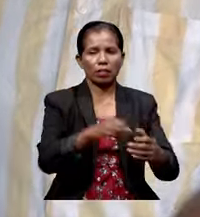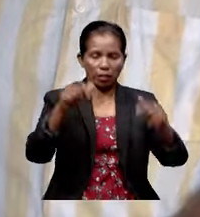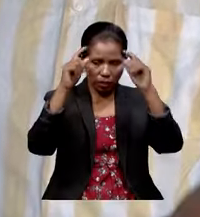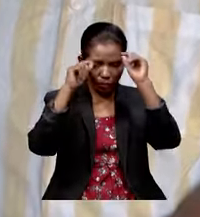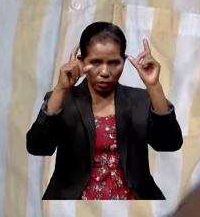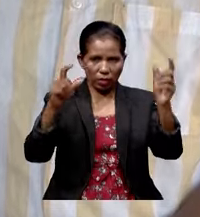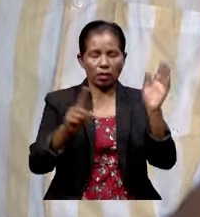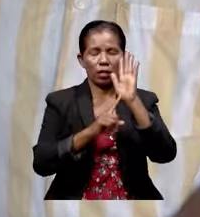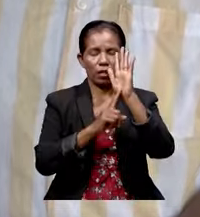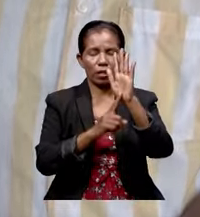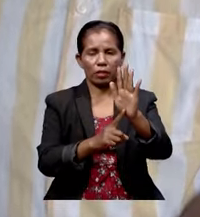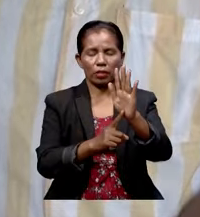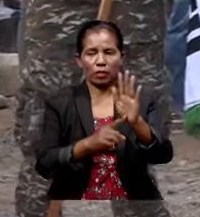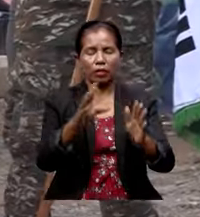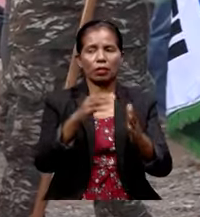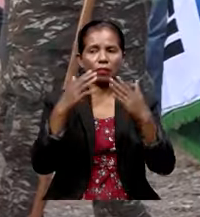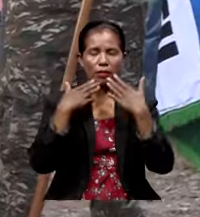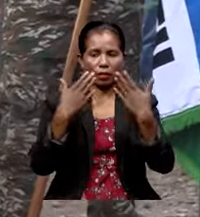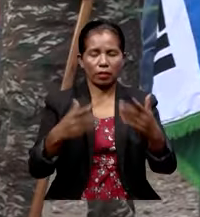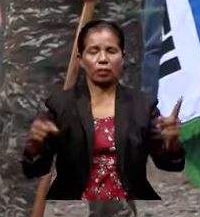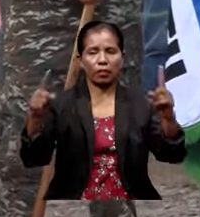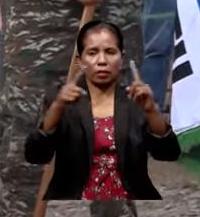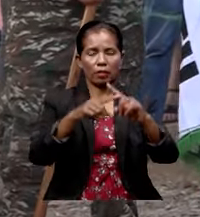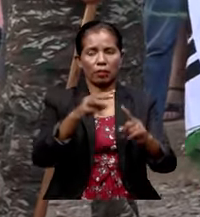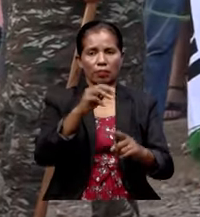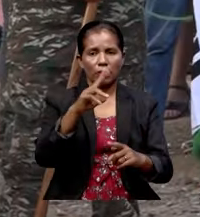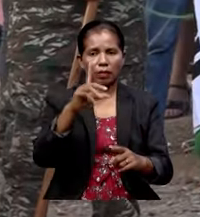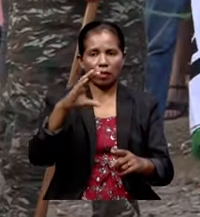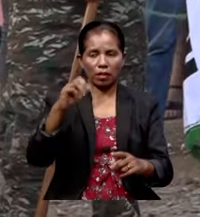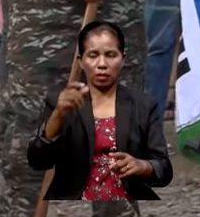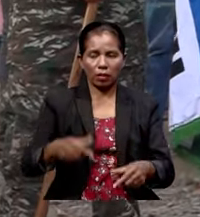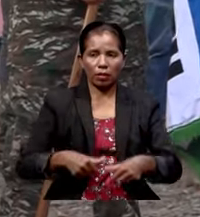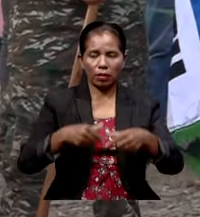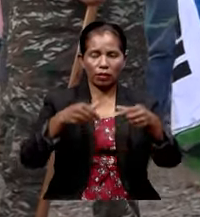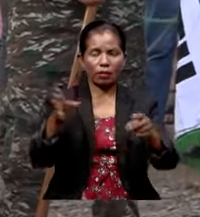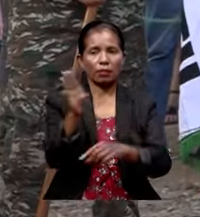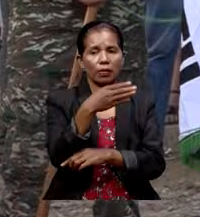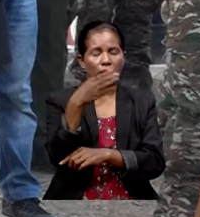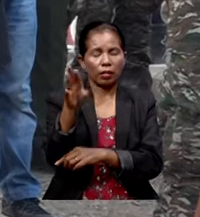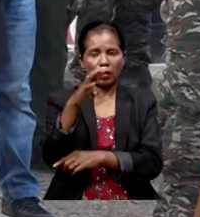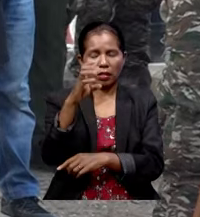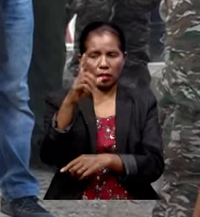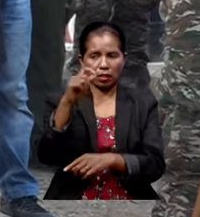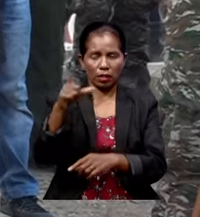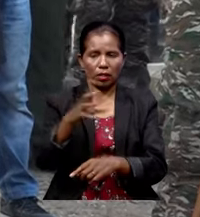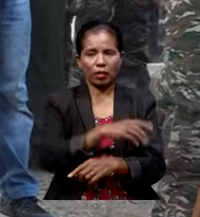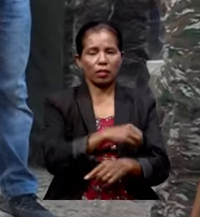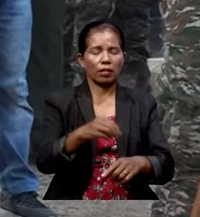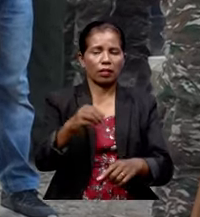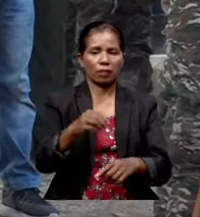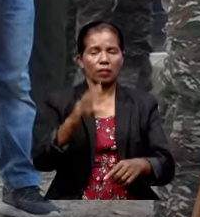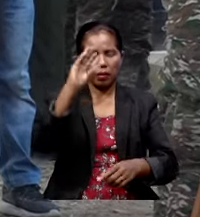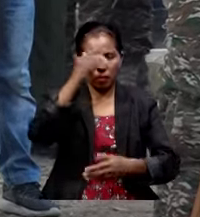Timor-Leste, hato homenazen no agradecimento ba saudoso Maukalu no entrega bandeira RTL no boinha militar ba